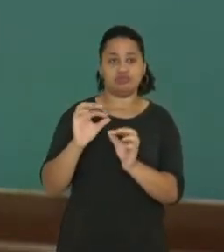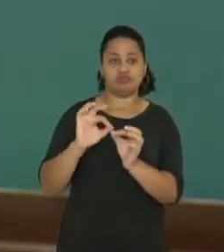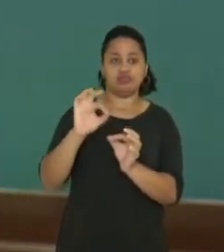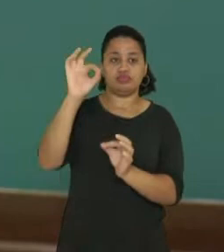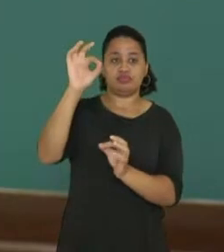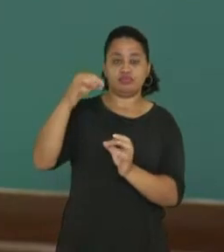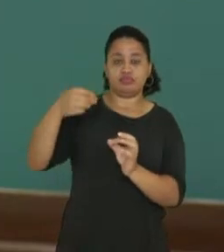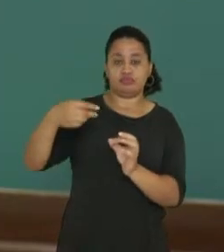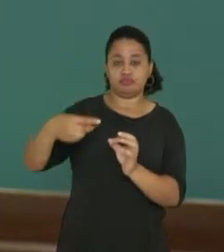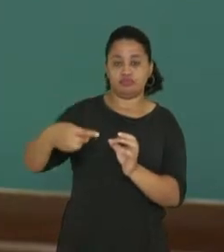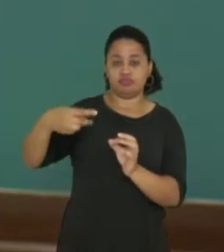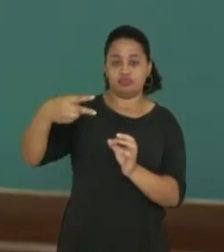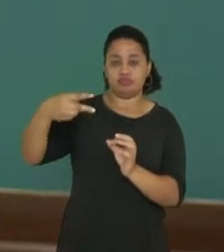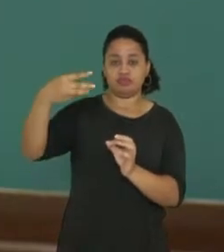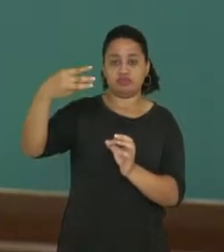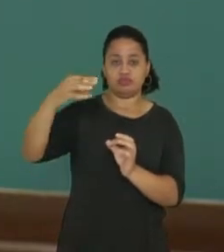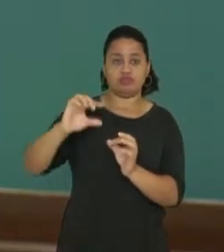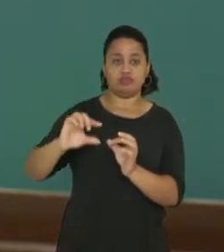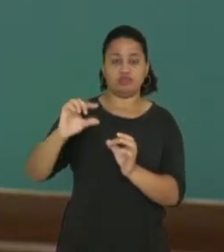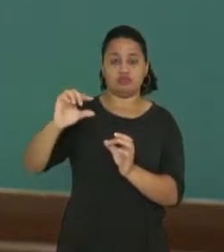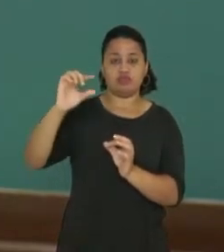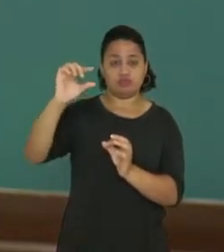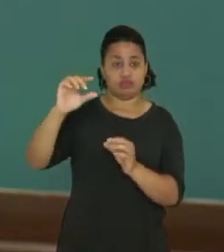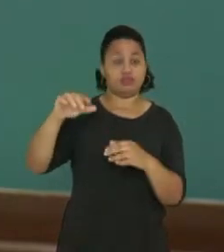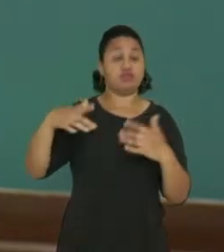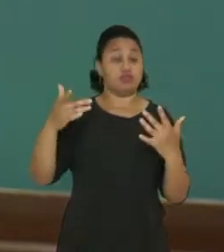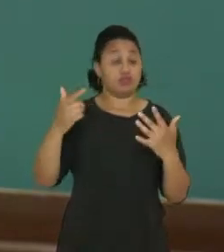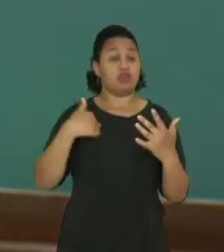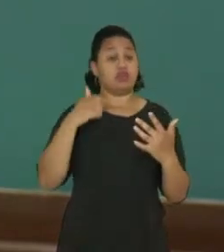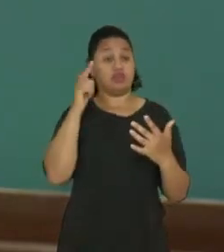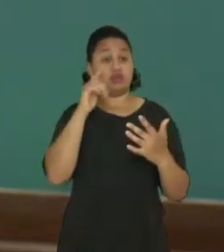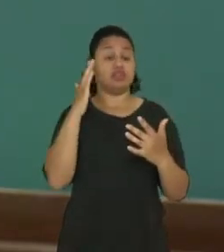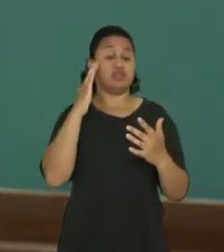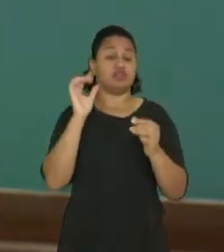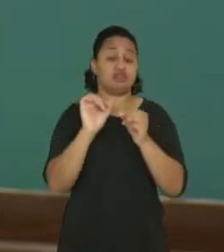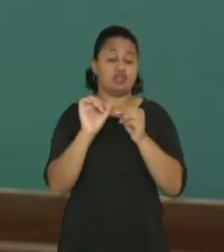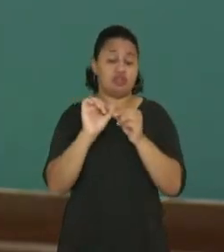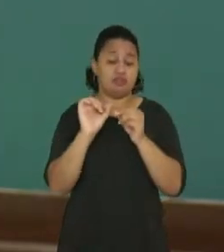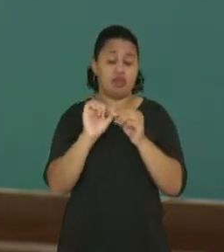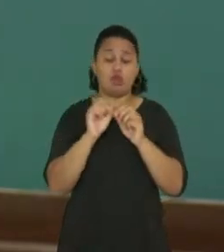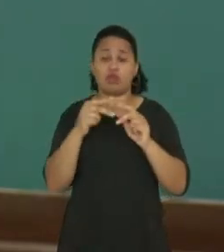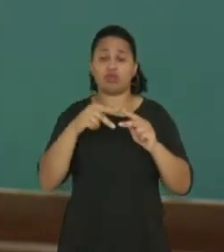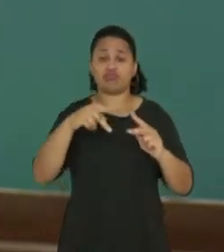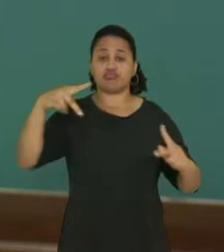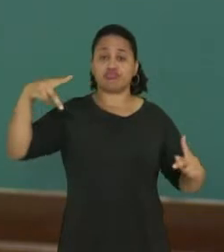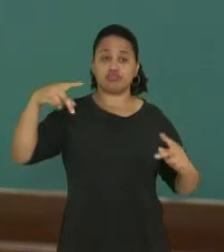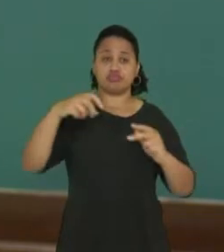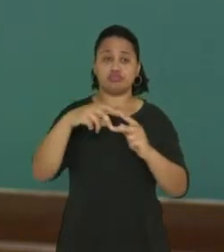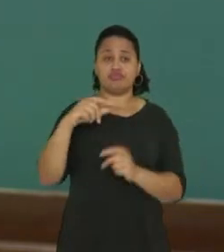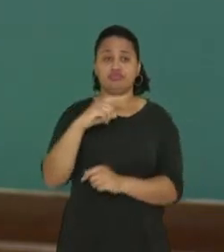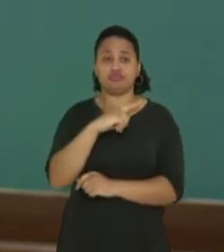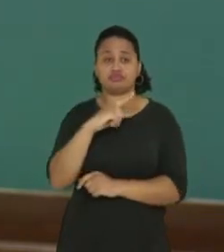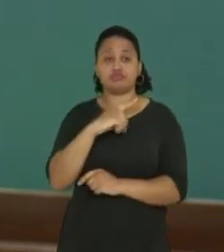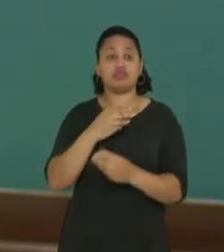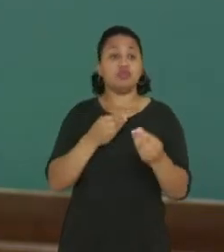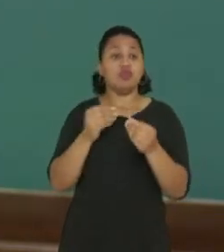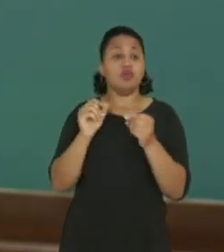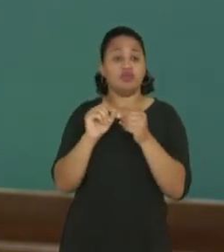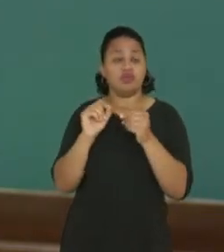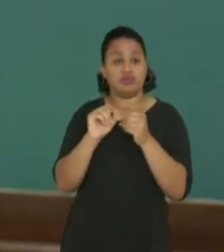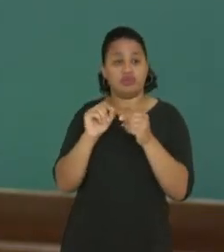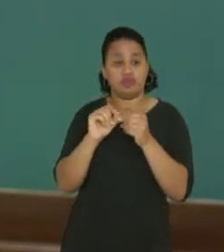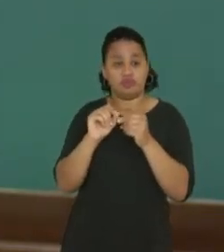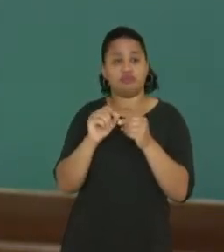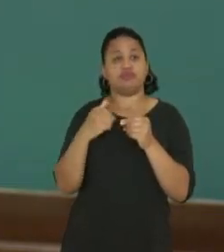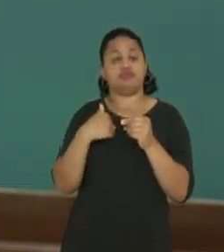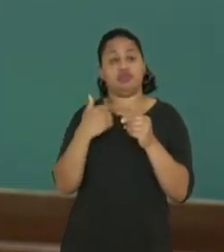altura, três cubinhos. Então, para calcular o volume de um bloquinho, né, retangular que a gente tem aqui, como que a gente faz? Então,